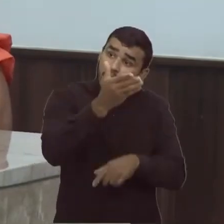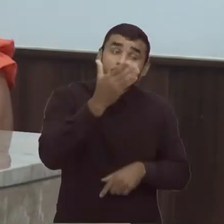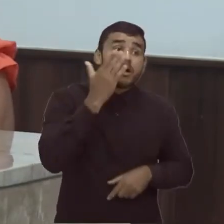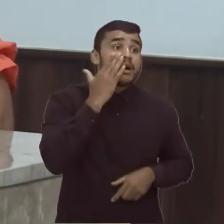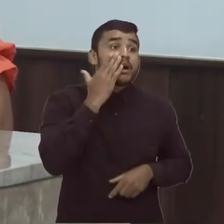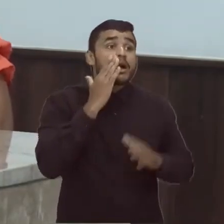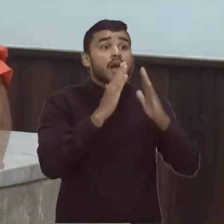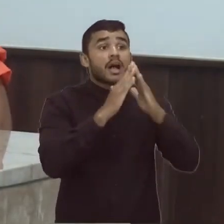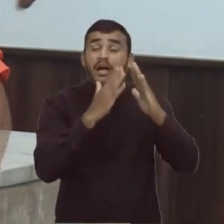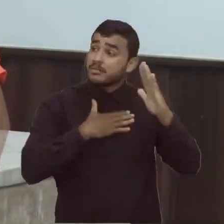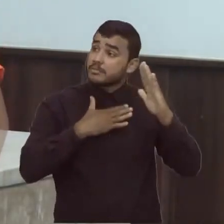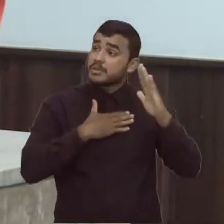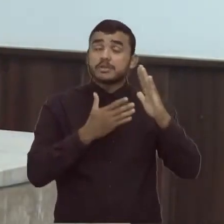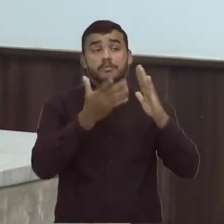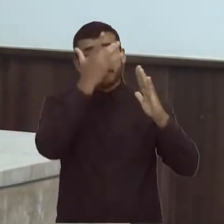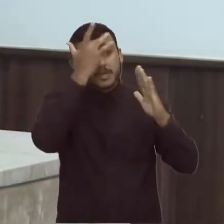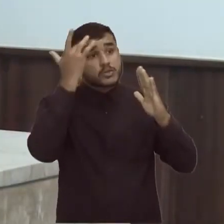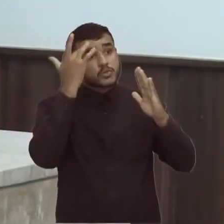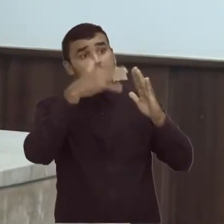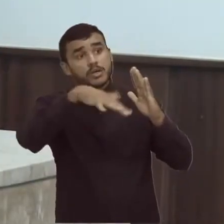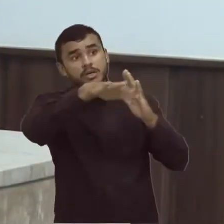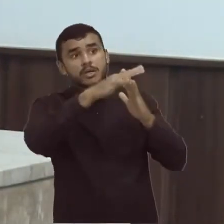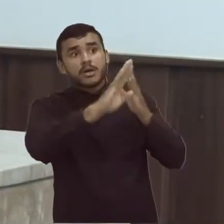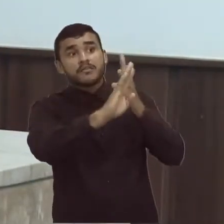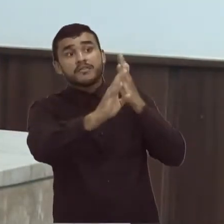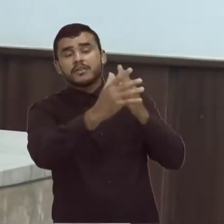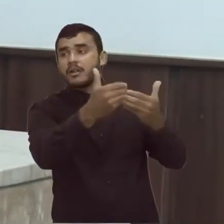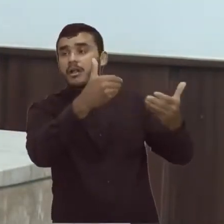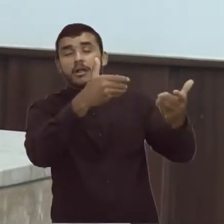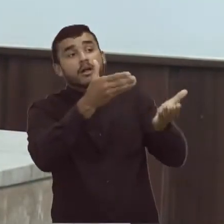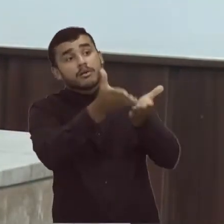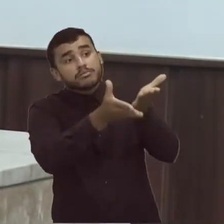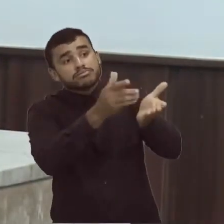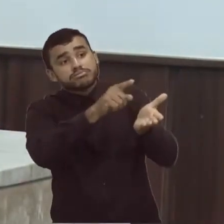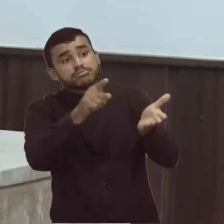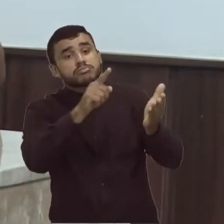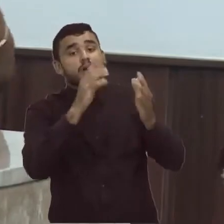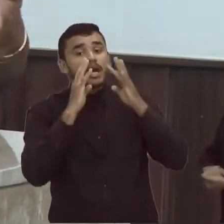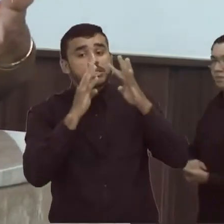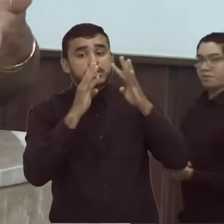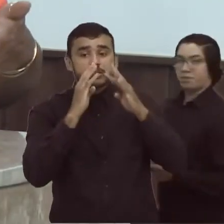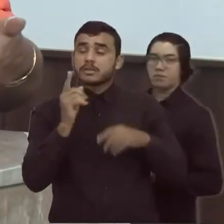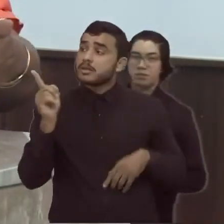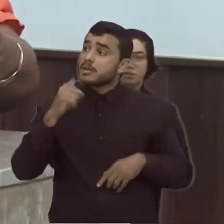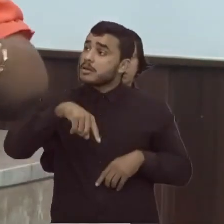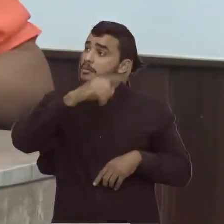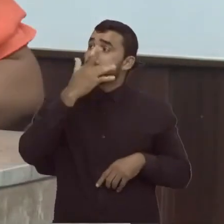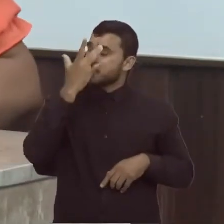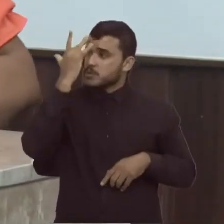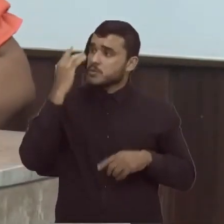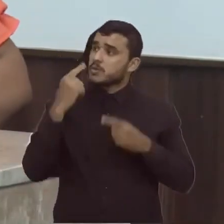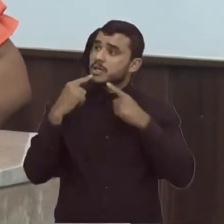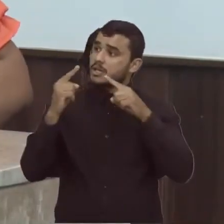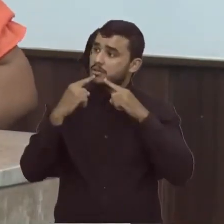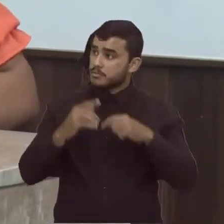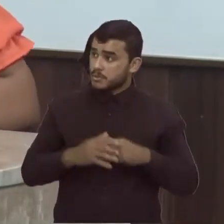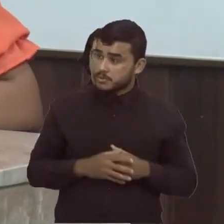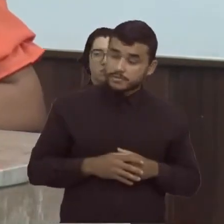na minha casa porque eu atendo lá meu querido e eu faço questão de convidar para ele ouvir meu povo ali na ponta o povo que tá